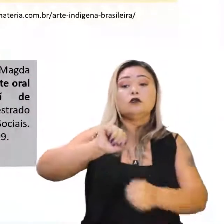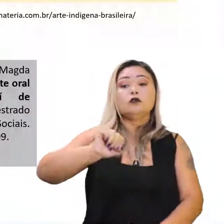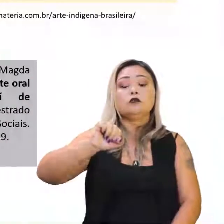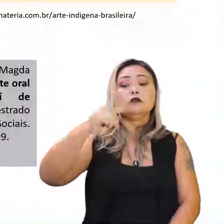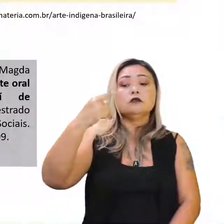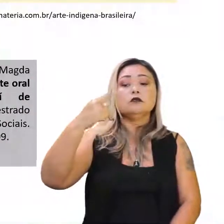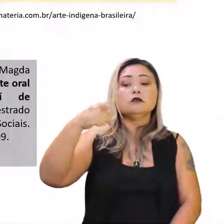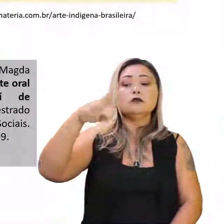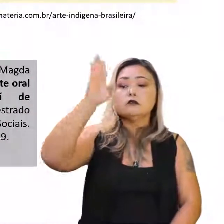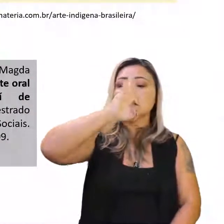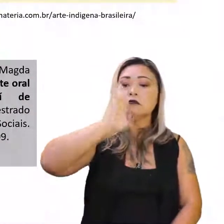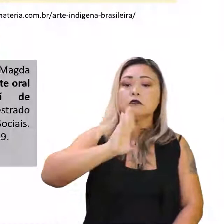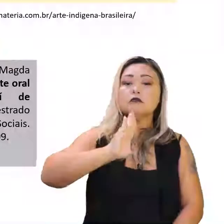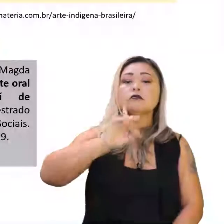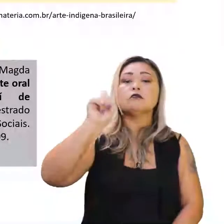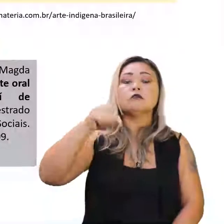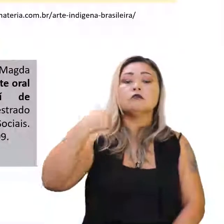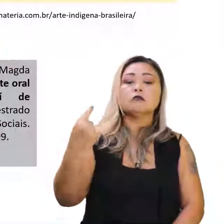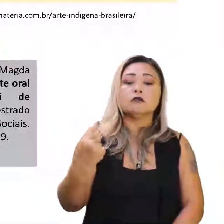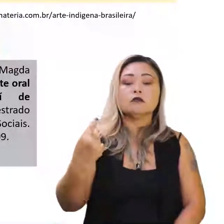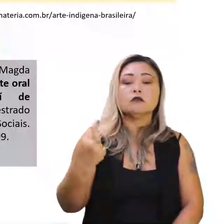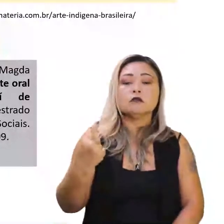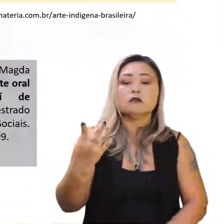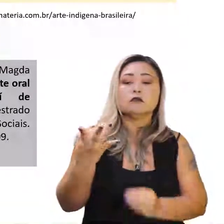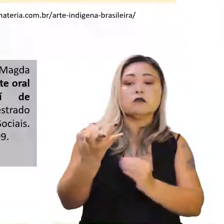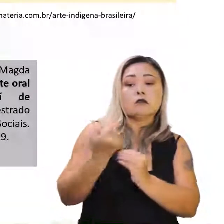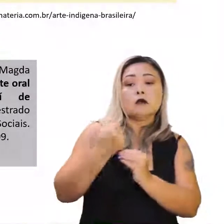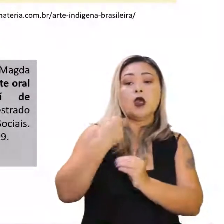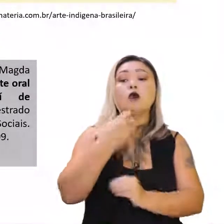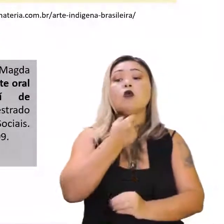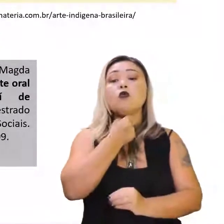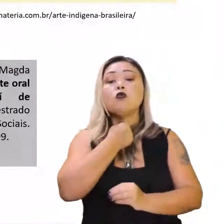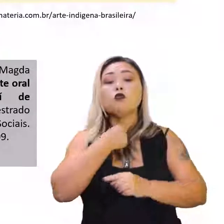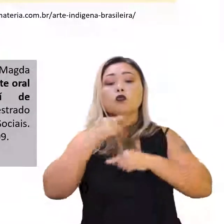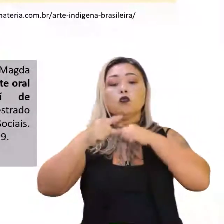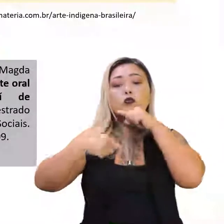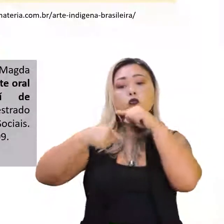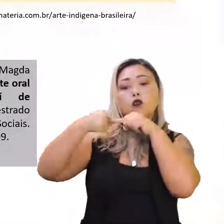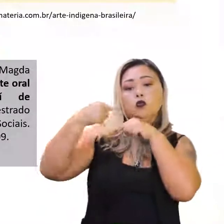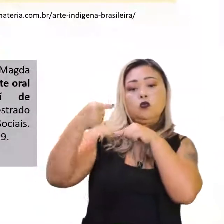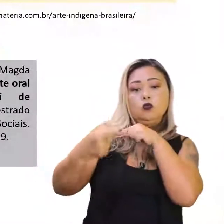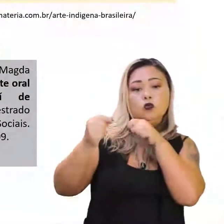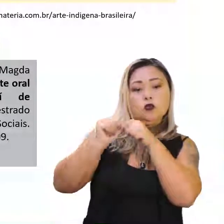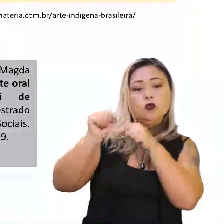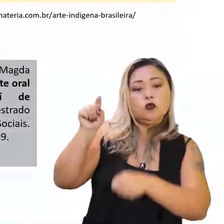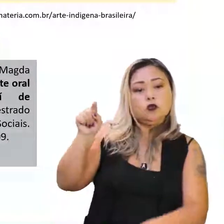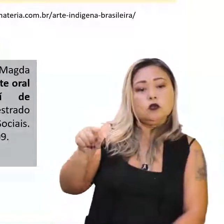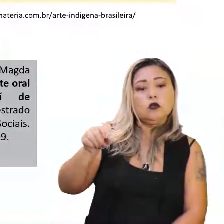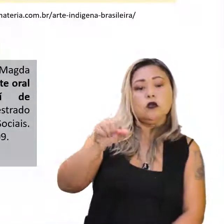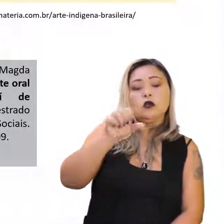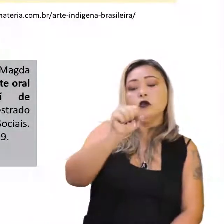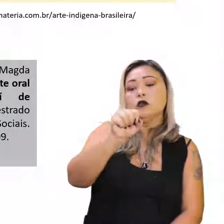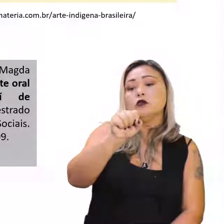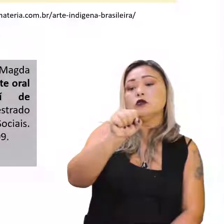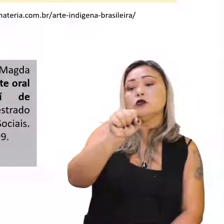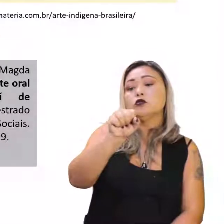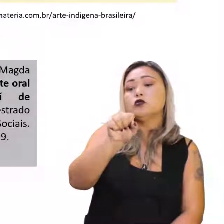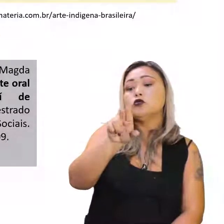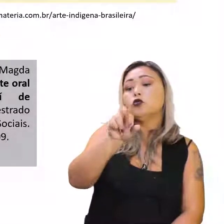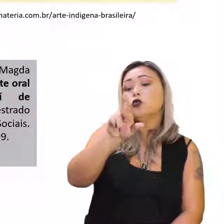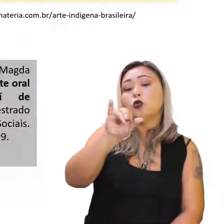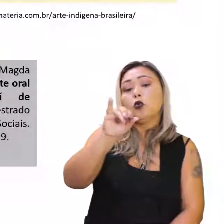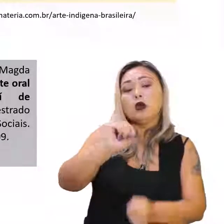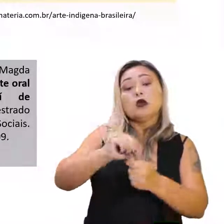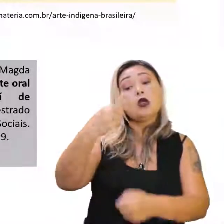aí que a arte oral, Paetê Surui, de Rondônia, né? Nós vemos aí alguns exemplos,